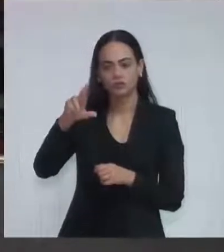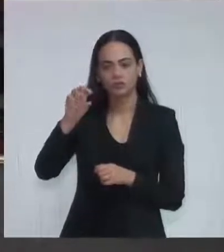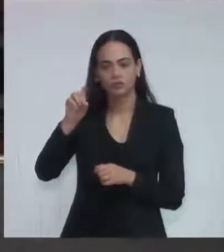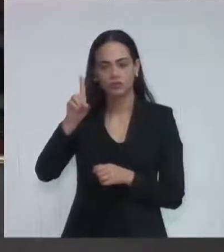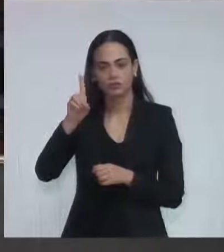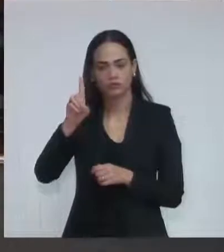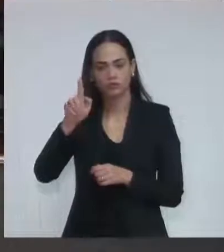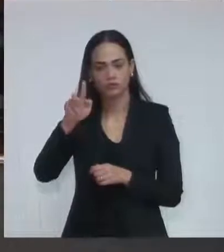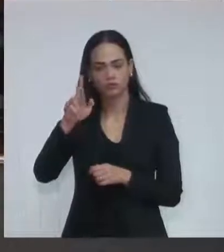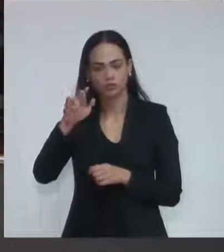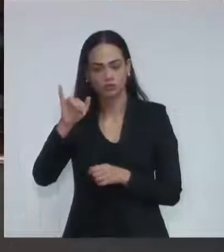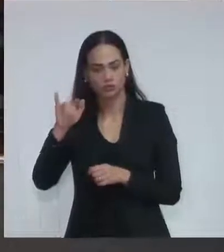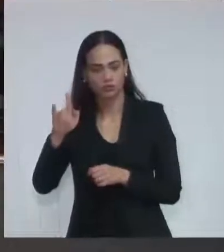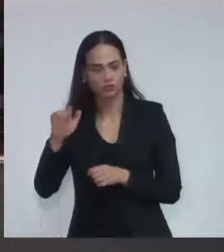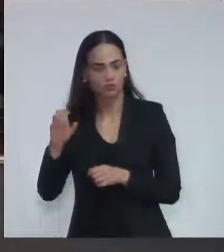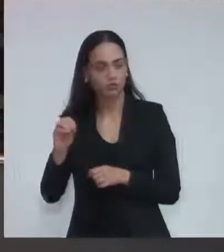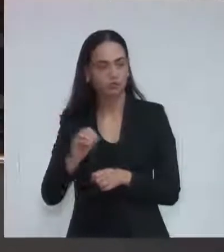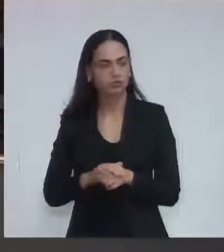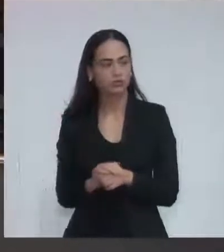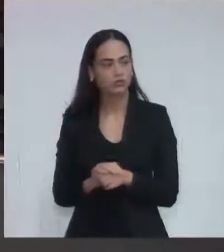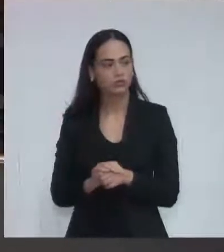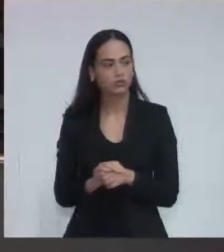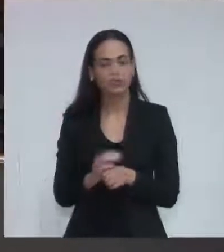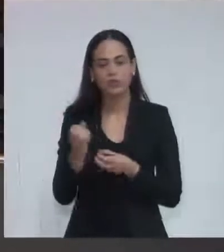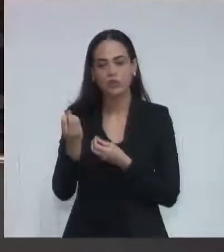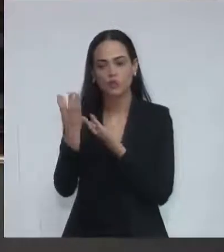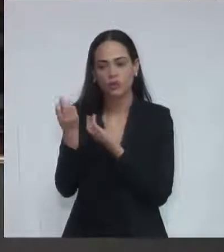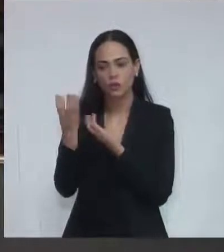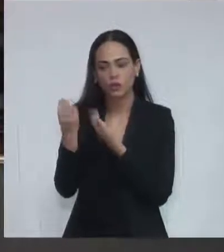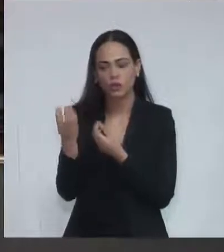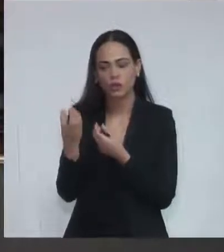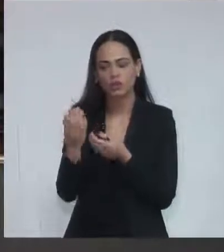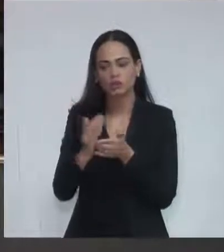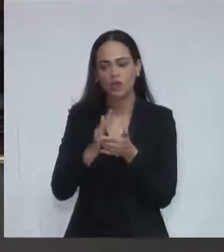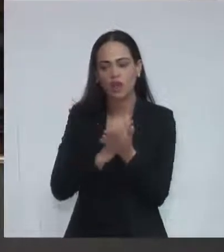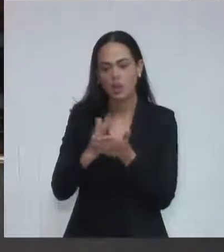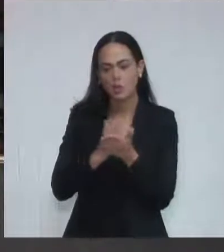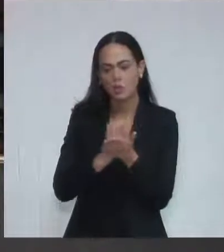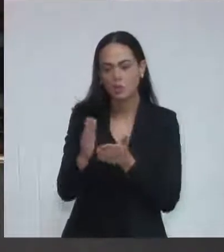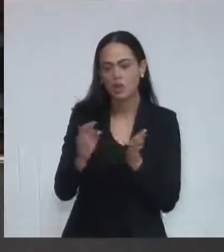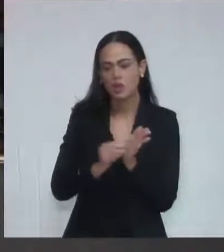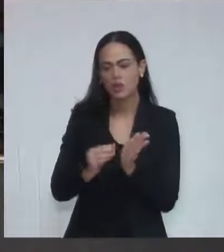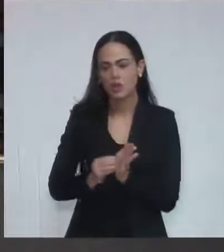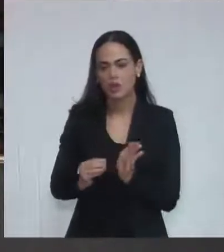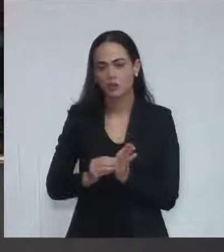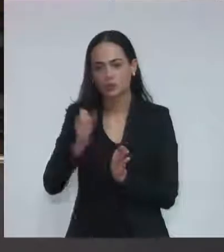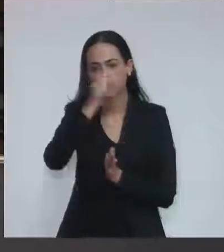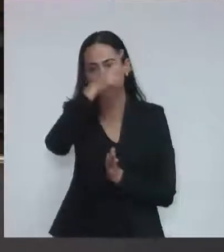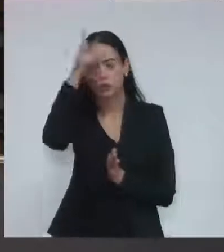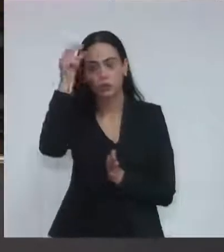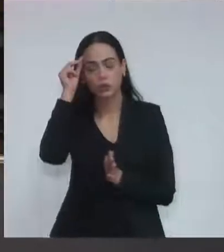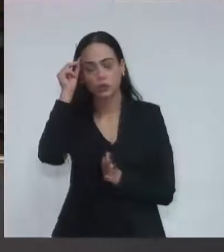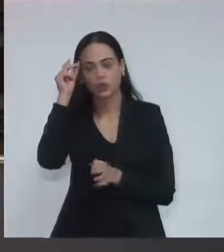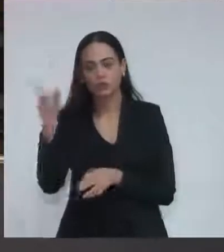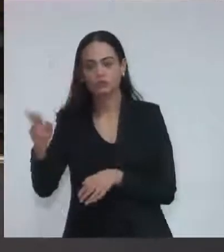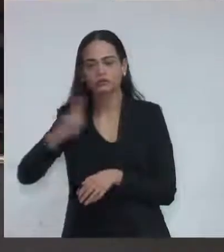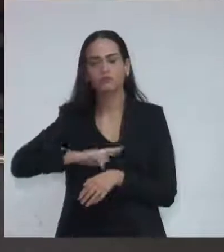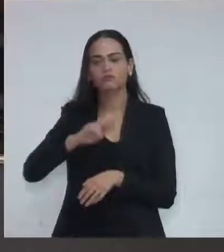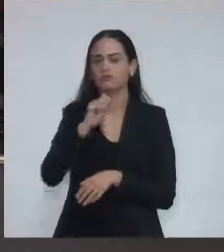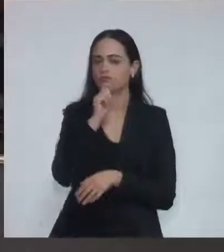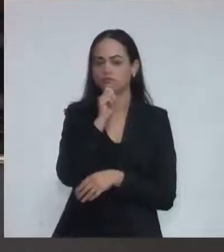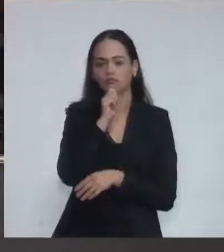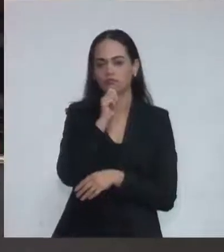que, dentre outras afirmações inverídicas, acusam a Prefeitura de não responder a requerimento dos vereadores da oposição